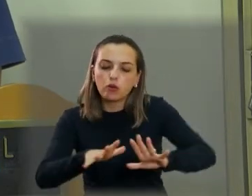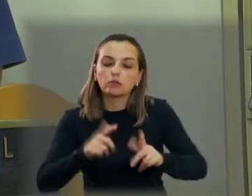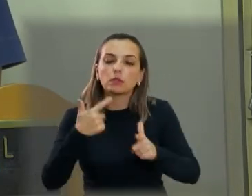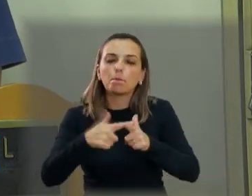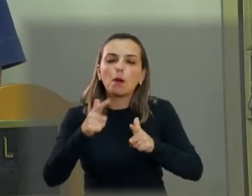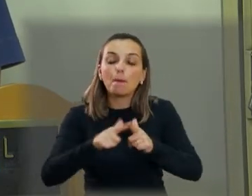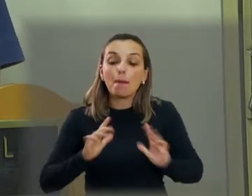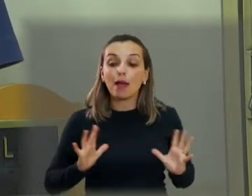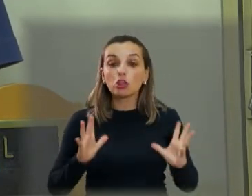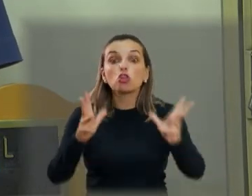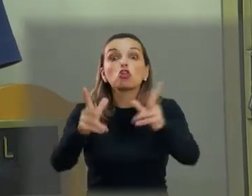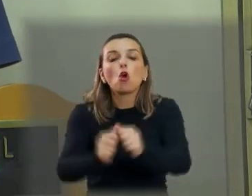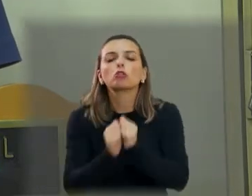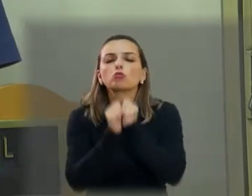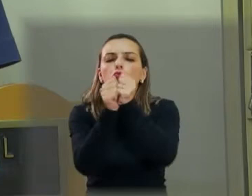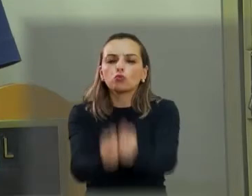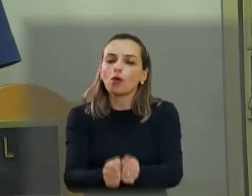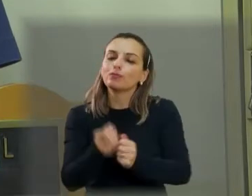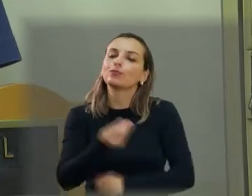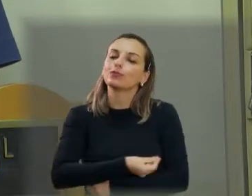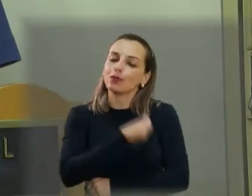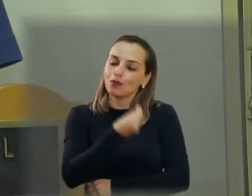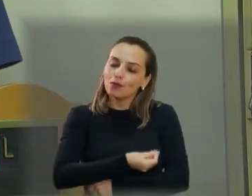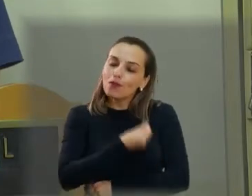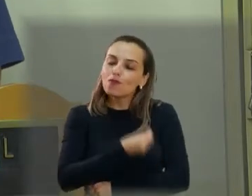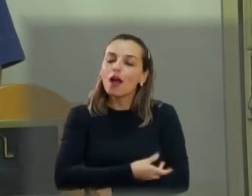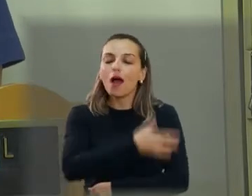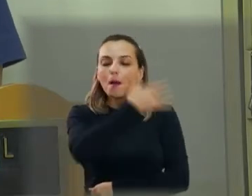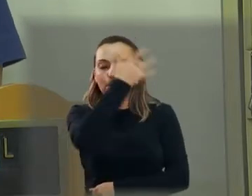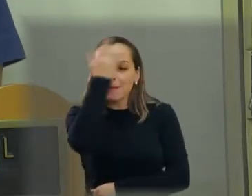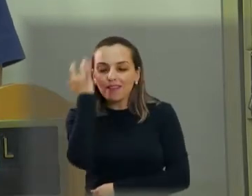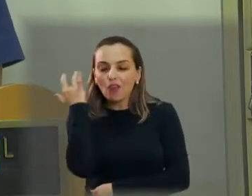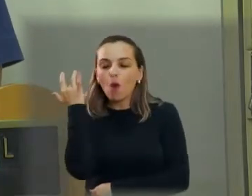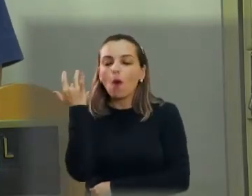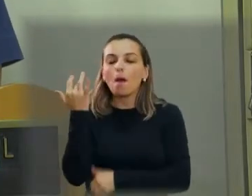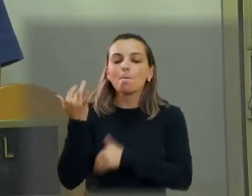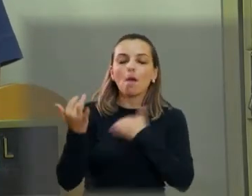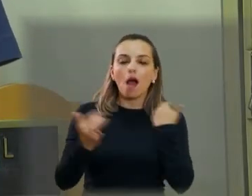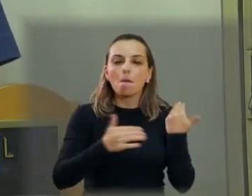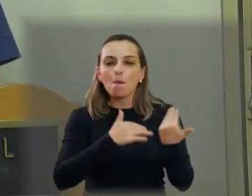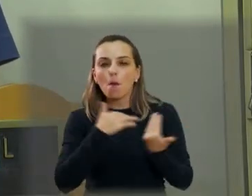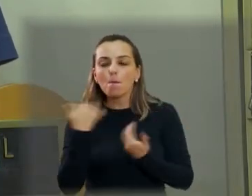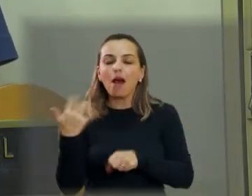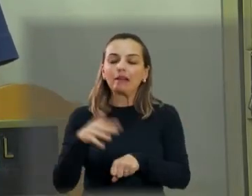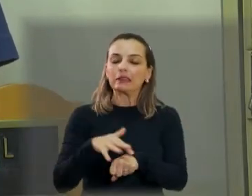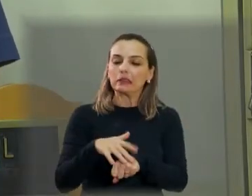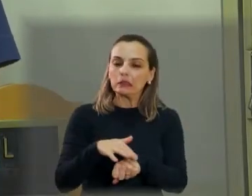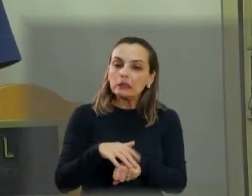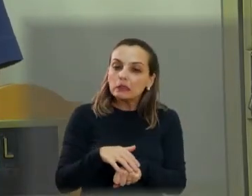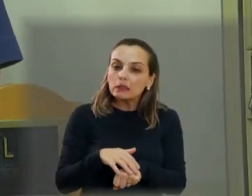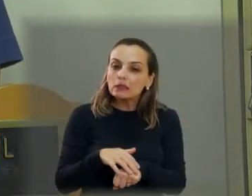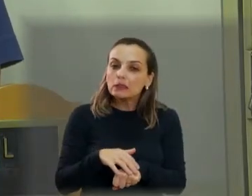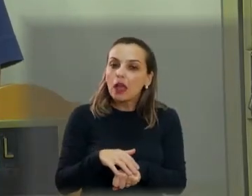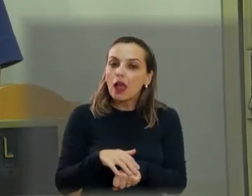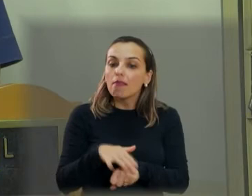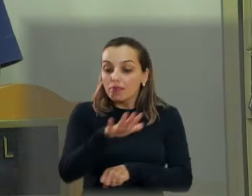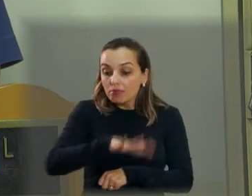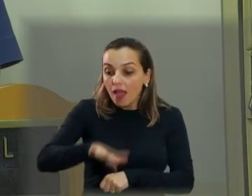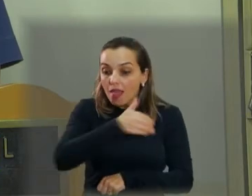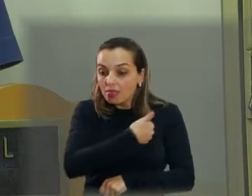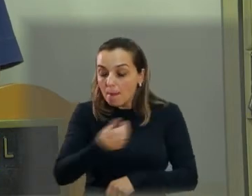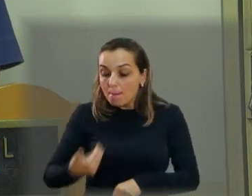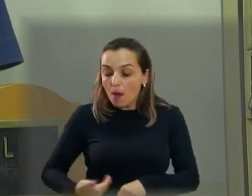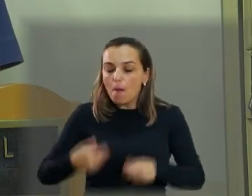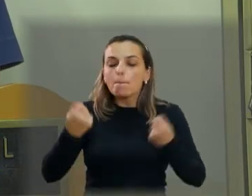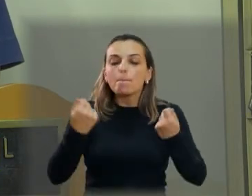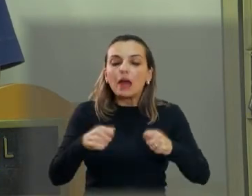mundo. Todo mundo está vivenciando, algumas pessoas sendo muito mais atingidas do que outras, e o poder público precisa